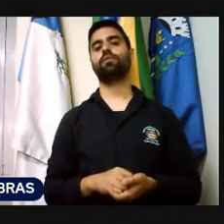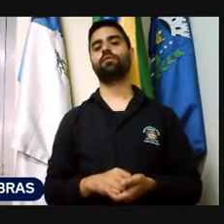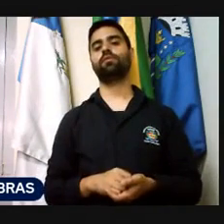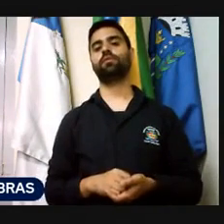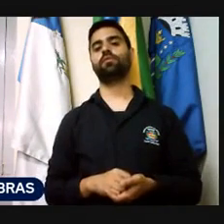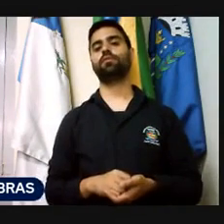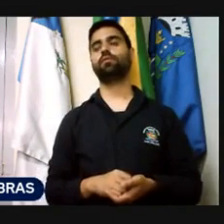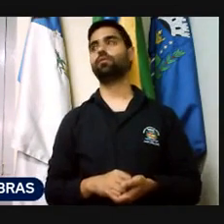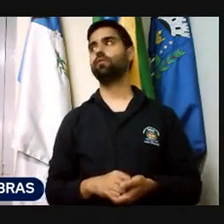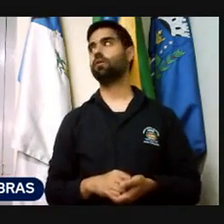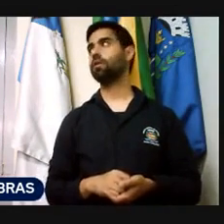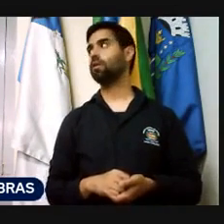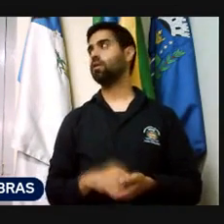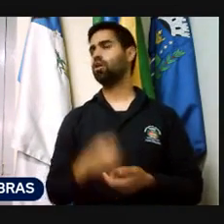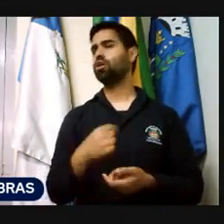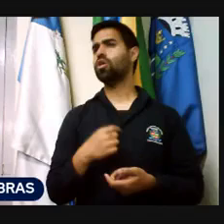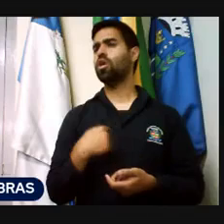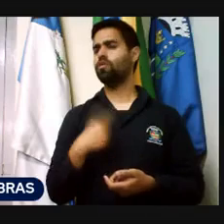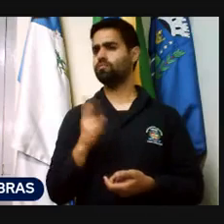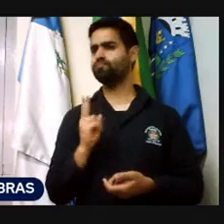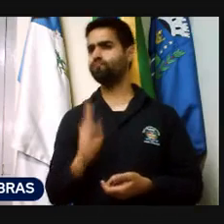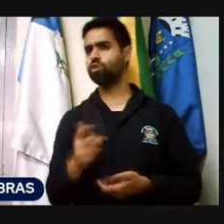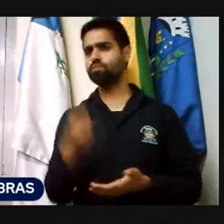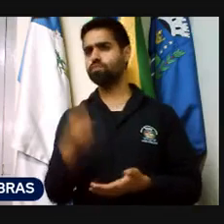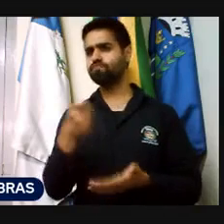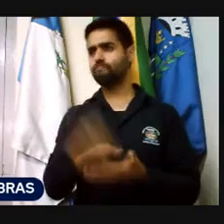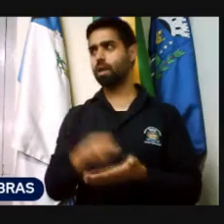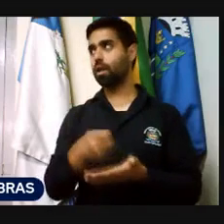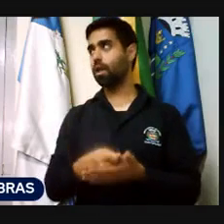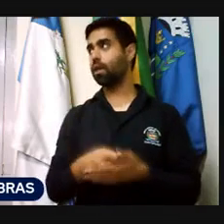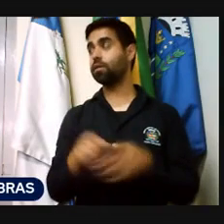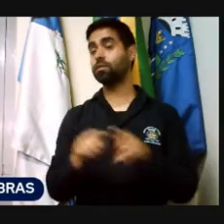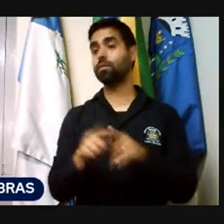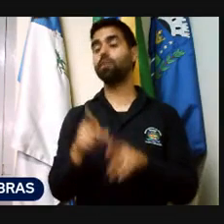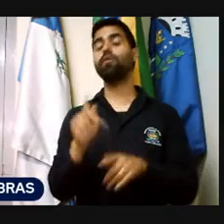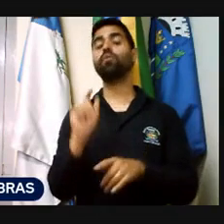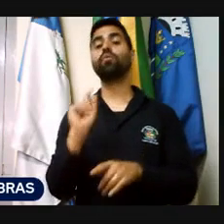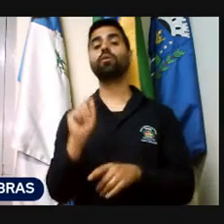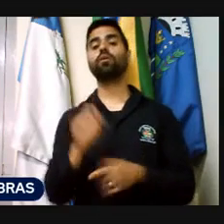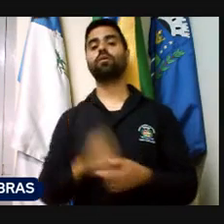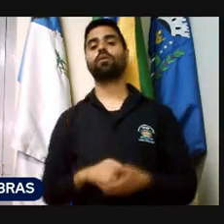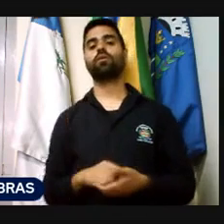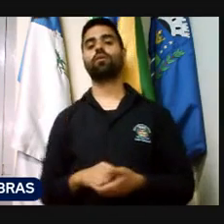Então, nós vamos continuar aqui cobrando, sim, tá? A respeito do...